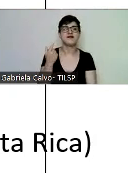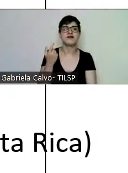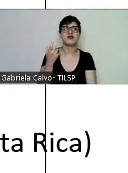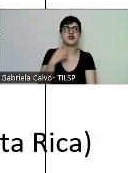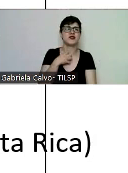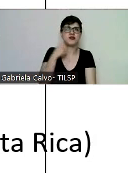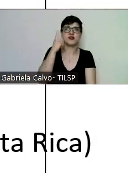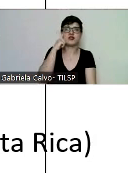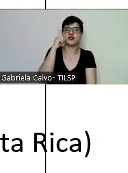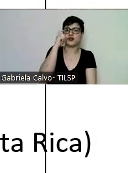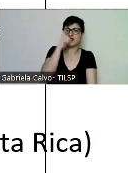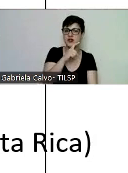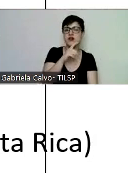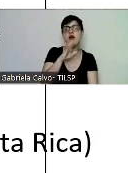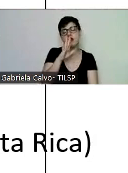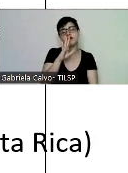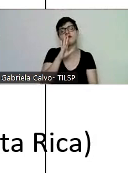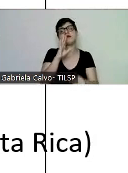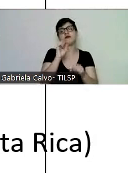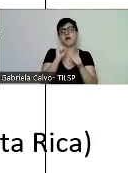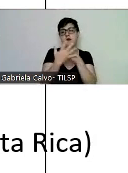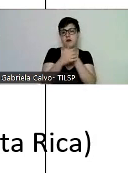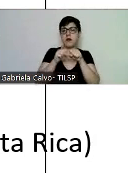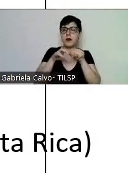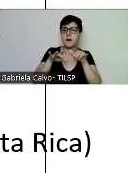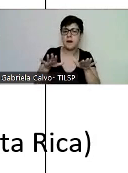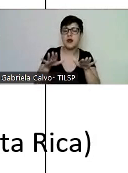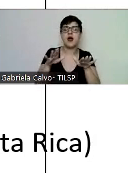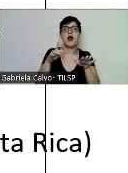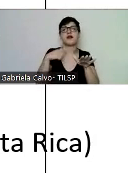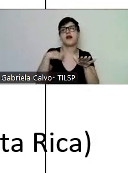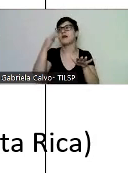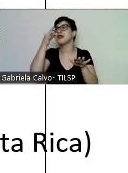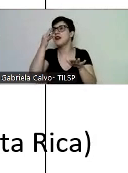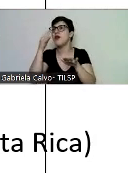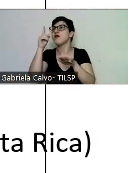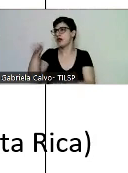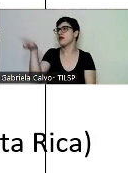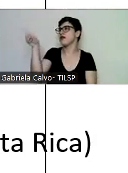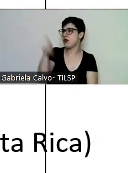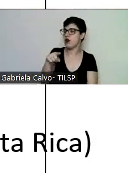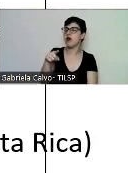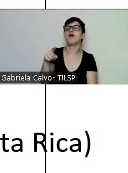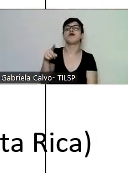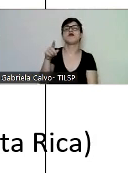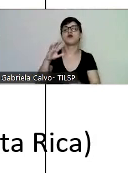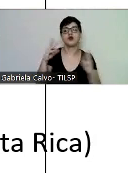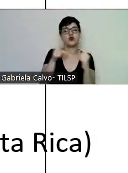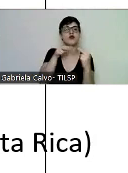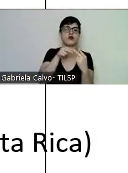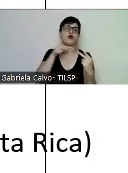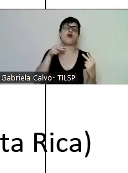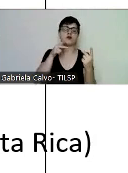imenso desafio né com a pandemia essa perspectiva de reuniões presenciais obviamente ela desapareceu e o fato também